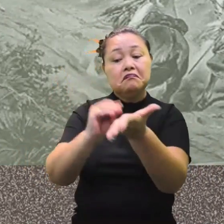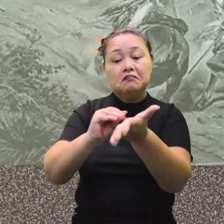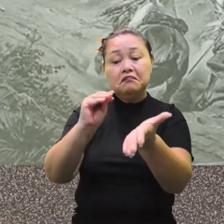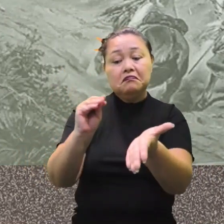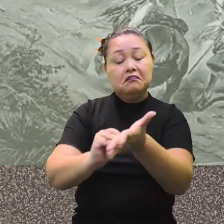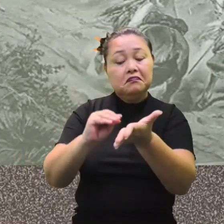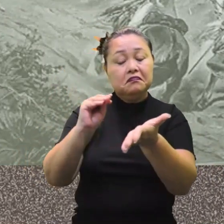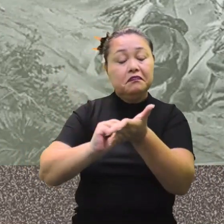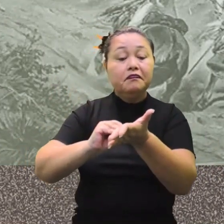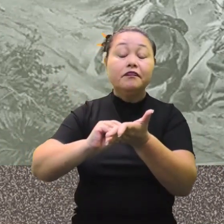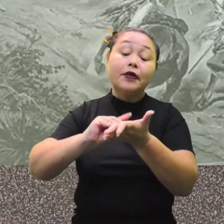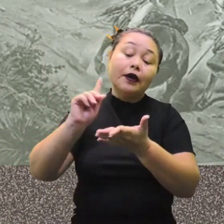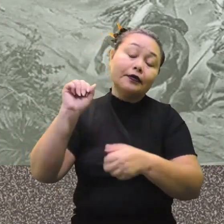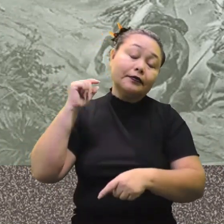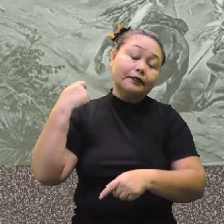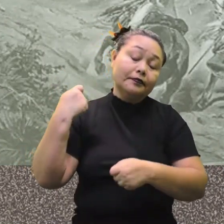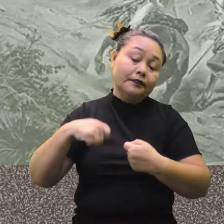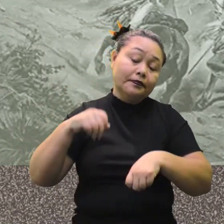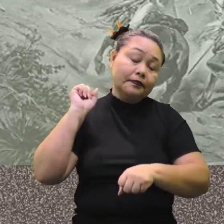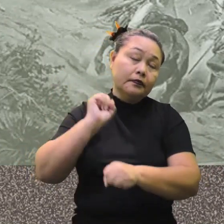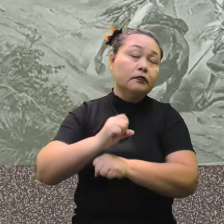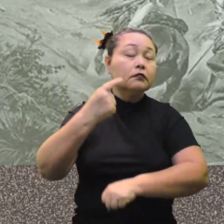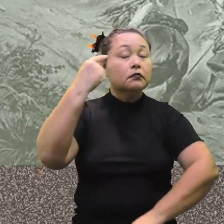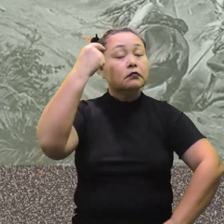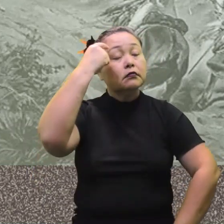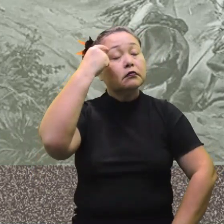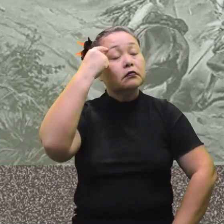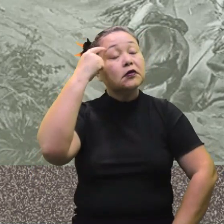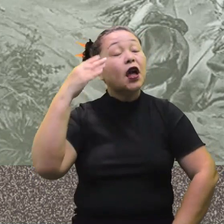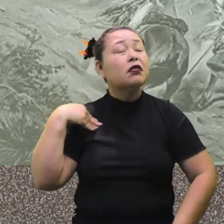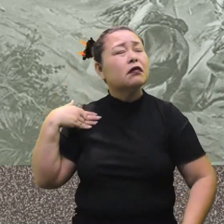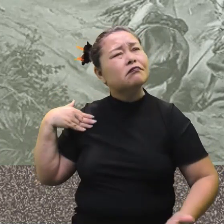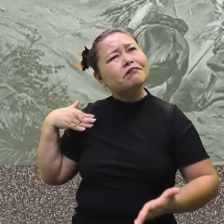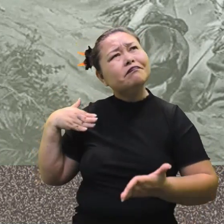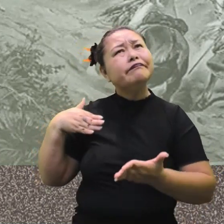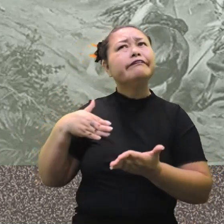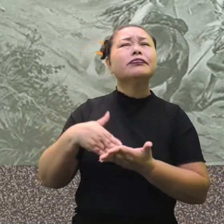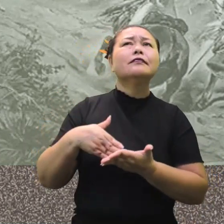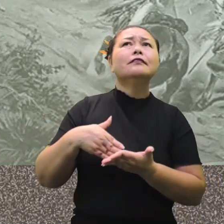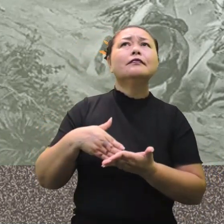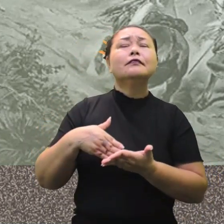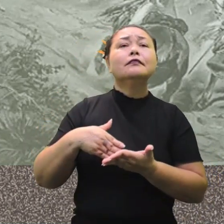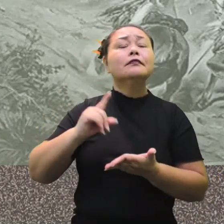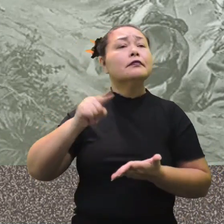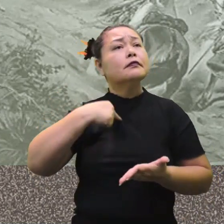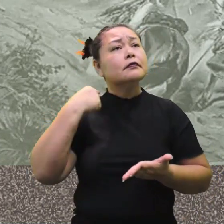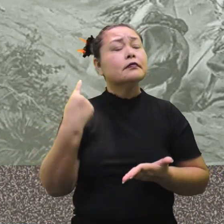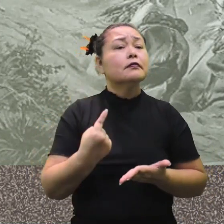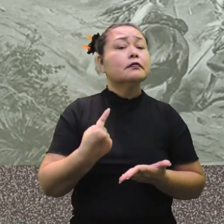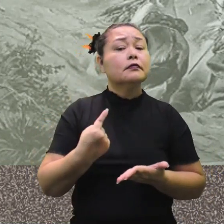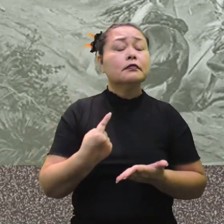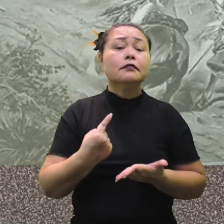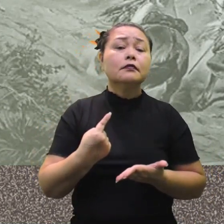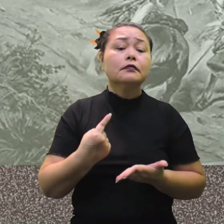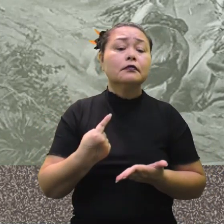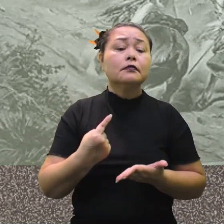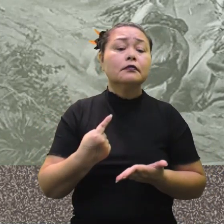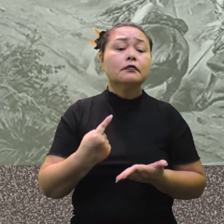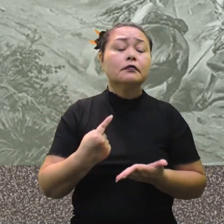isso que nós precisamos parar e pensar. Até que ponto nós somos